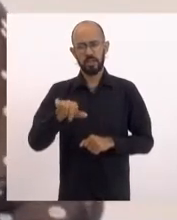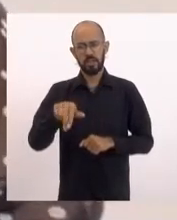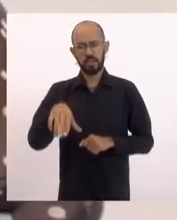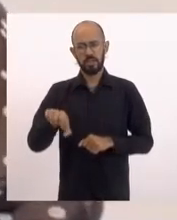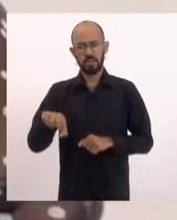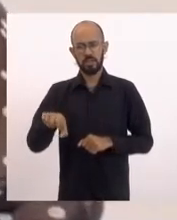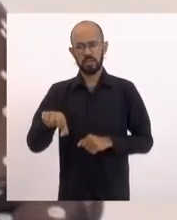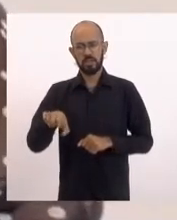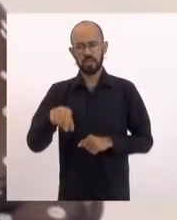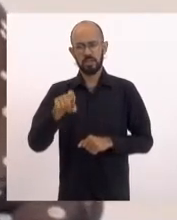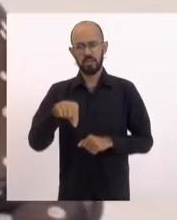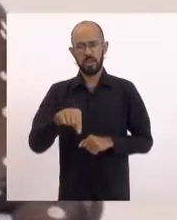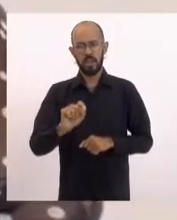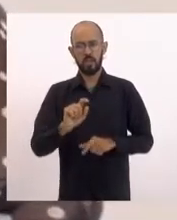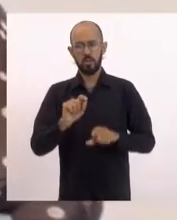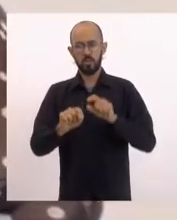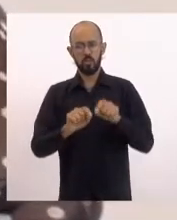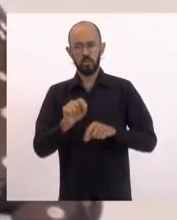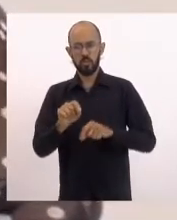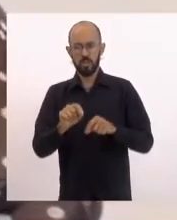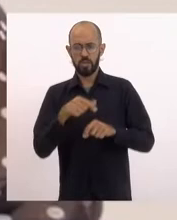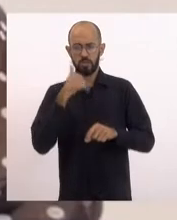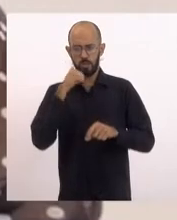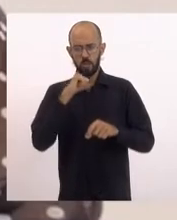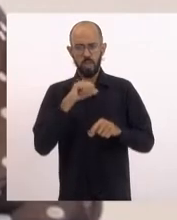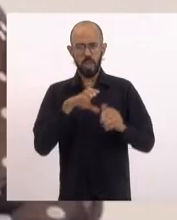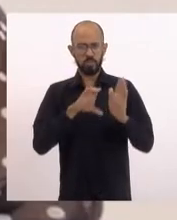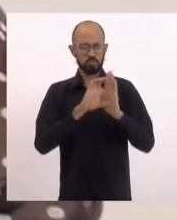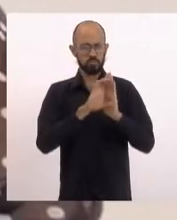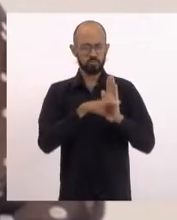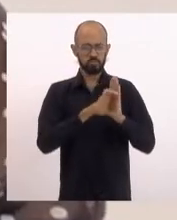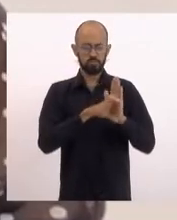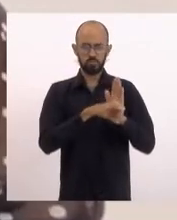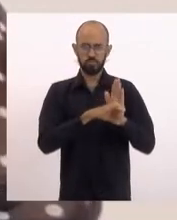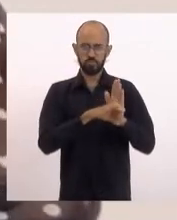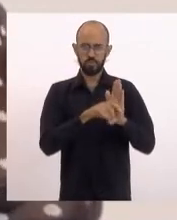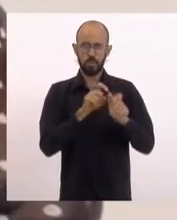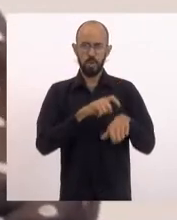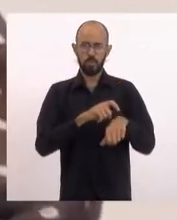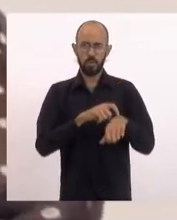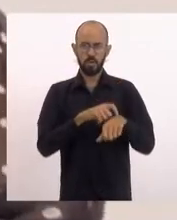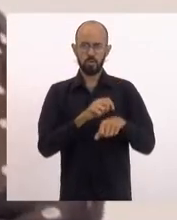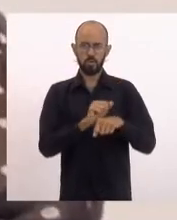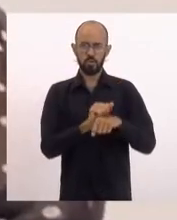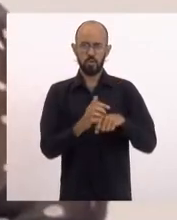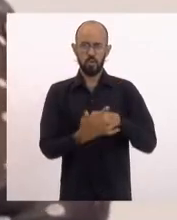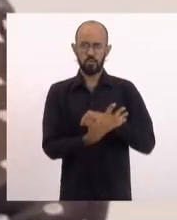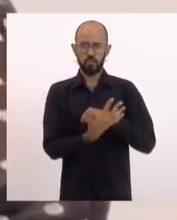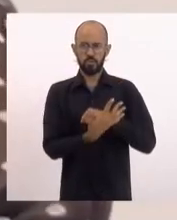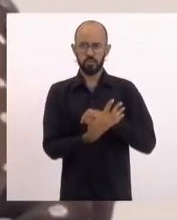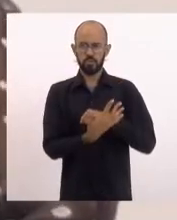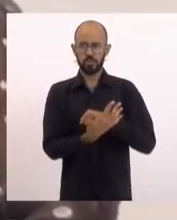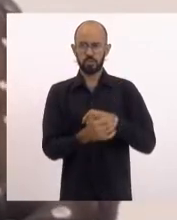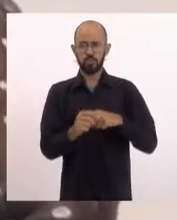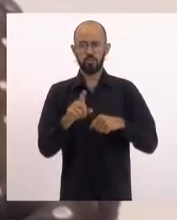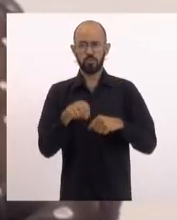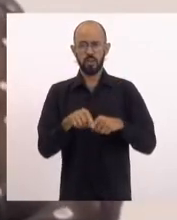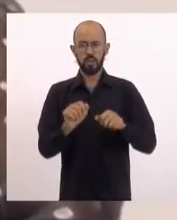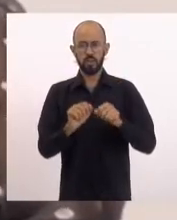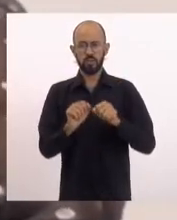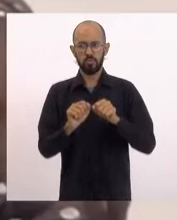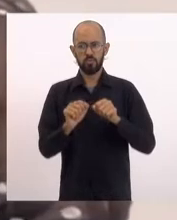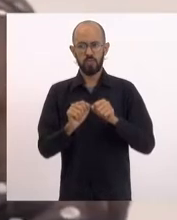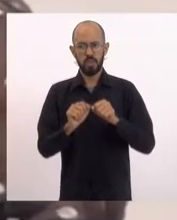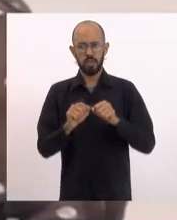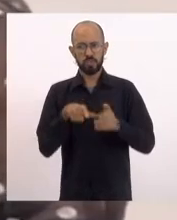que foi tão bem conceituada aí nesse período do Covid, né? Que ela foi quem realizou o sequenciamento